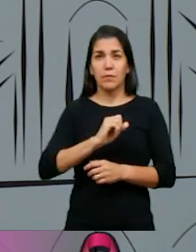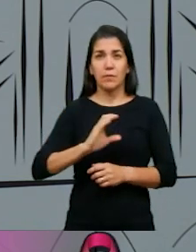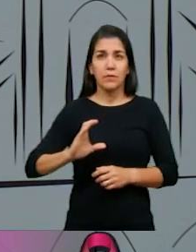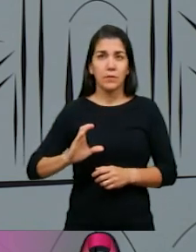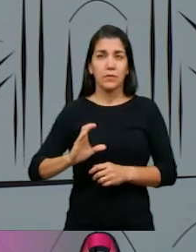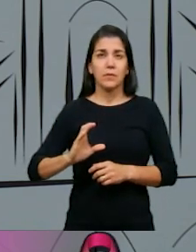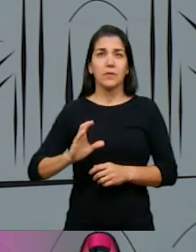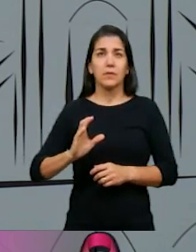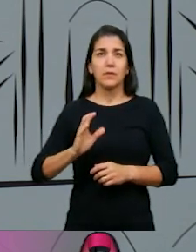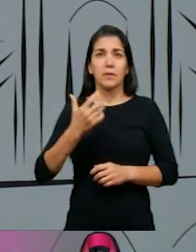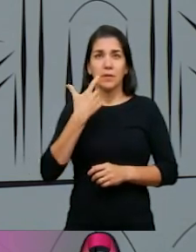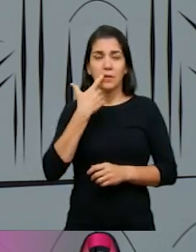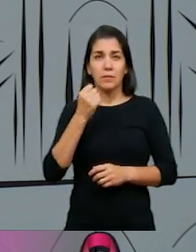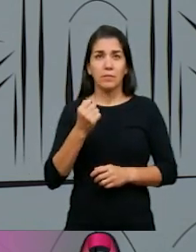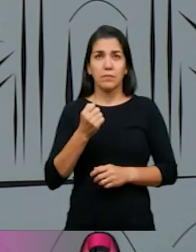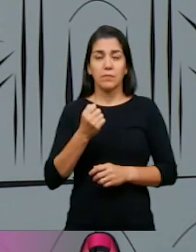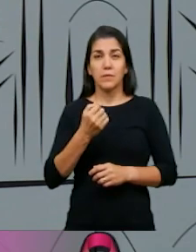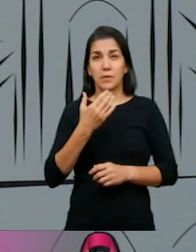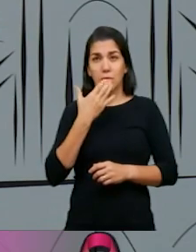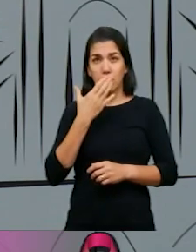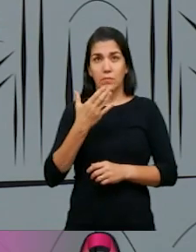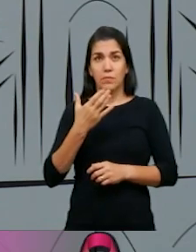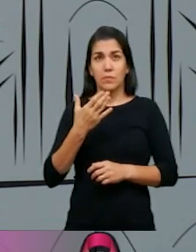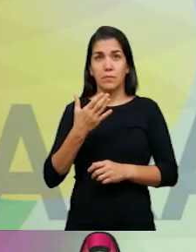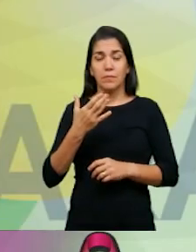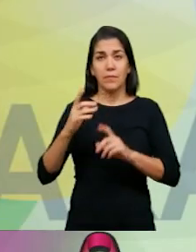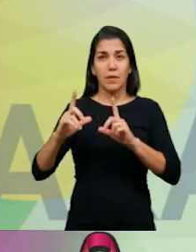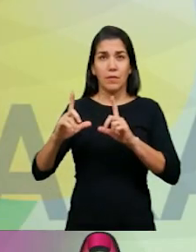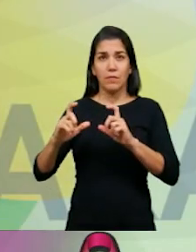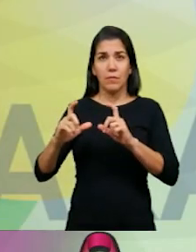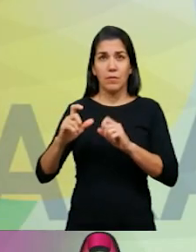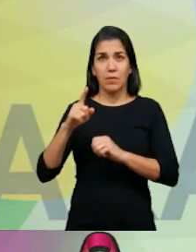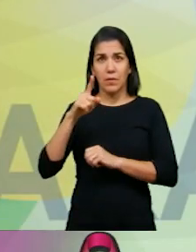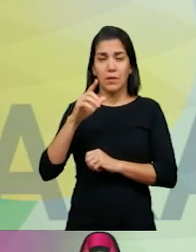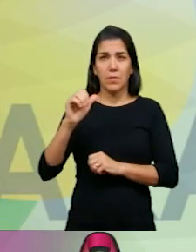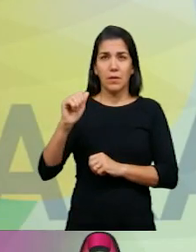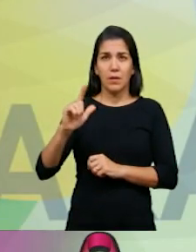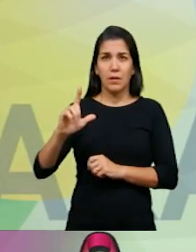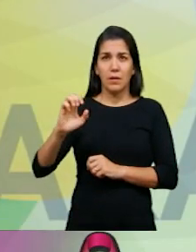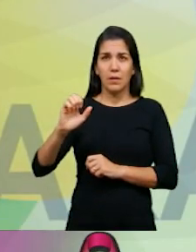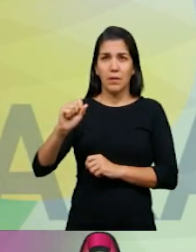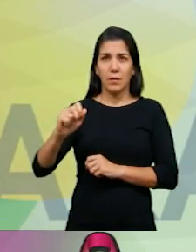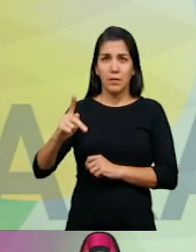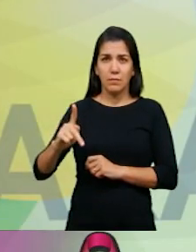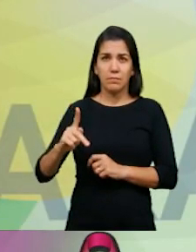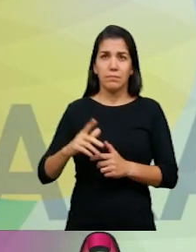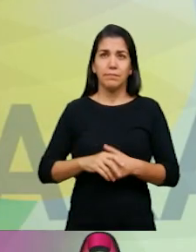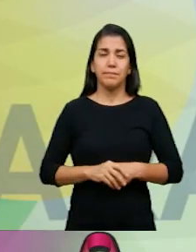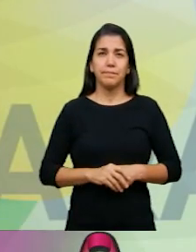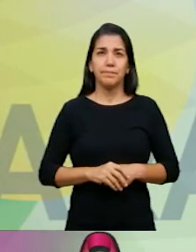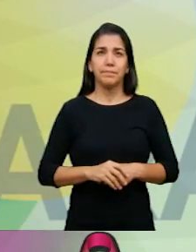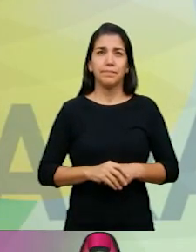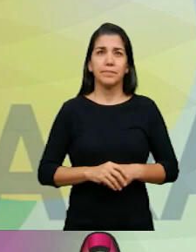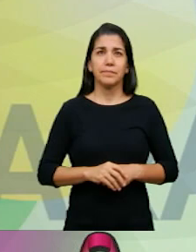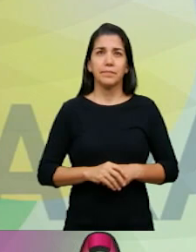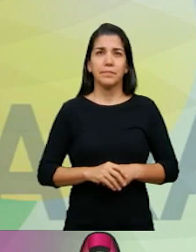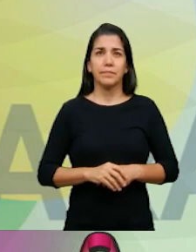gostaria de pedir algumas imagens da nossa presença na Lesp, a TV Câmara.